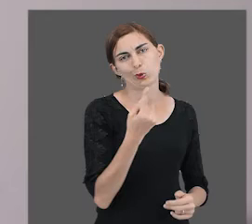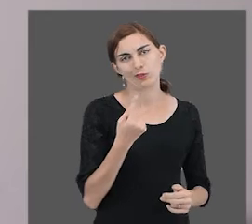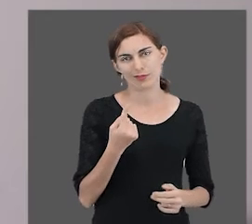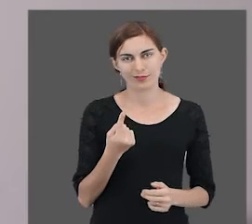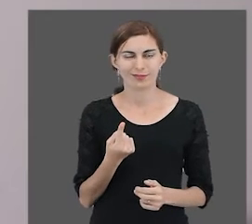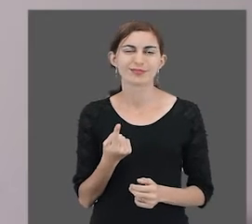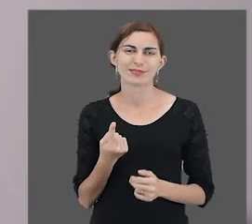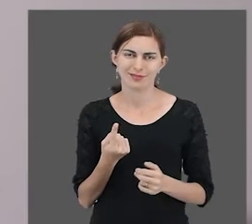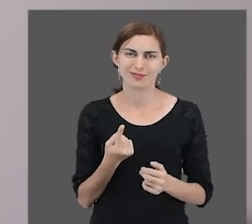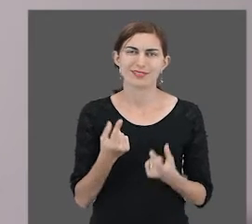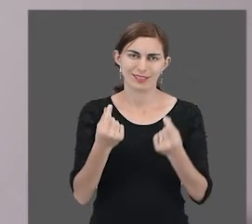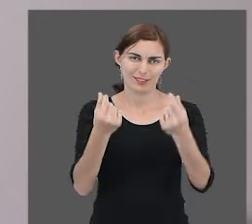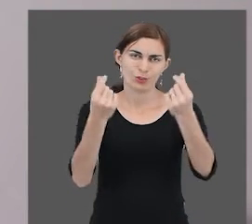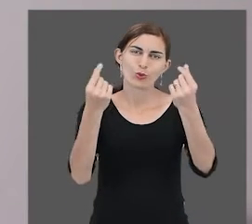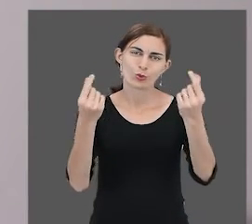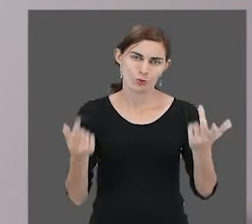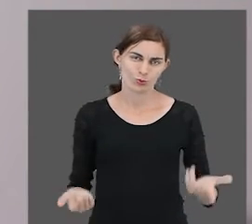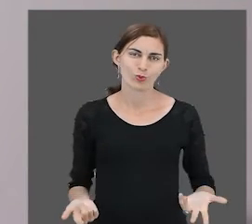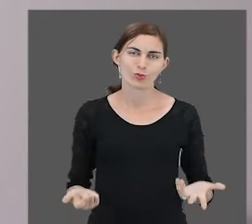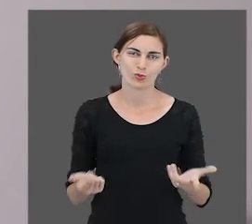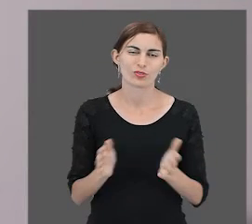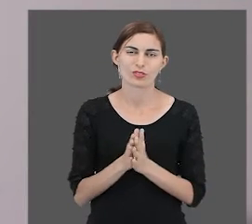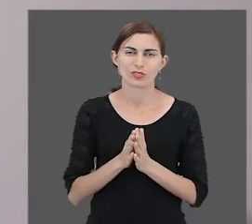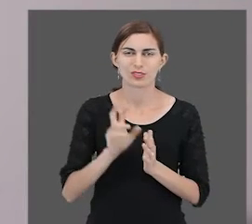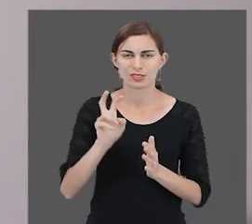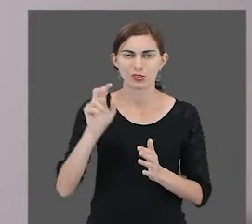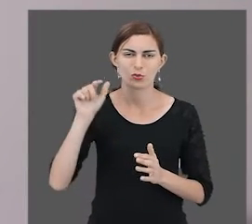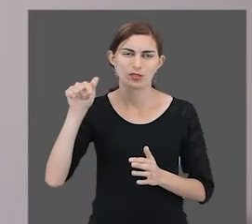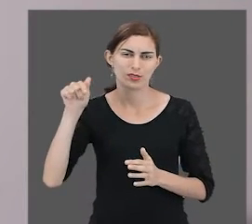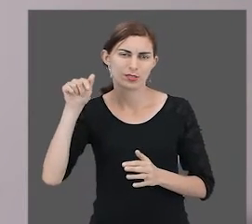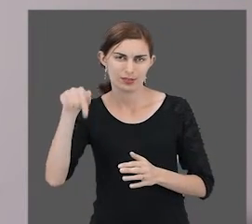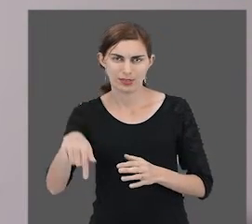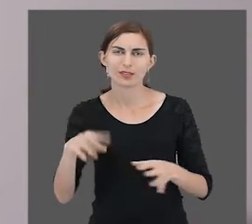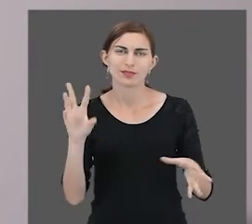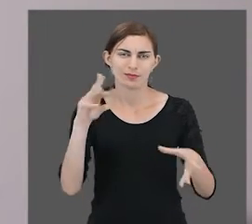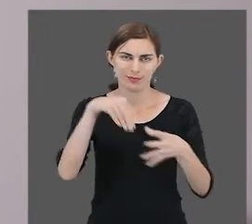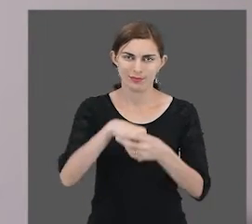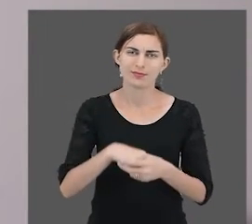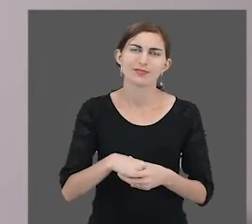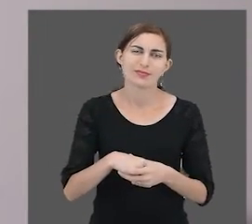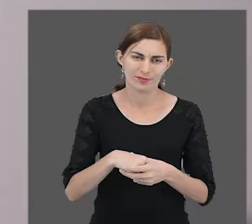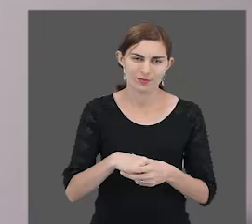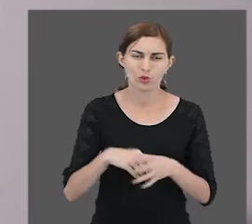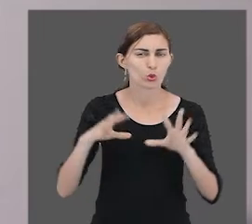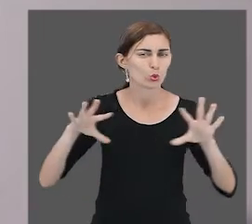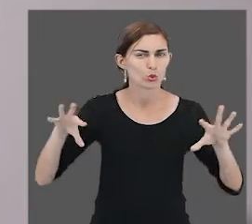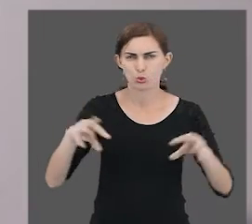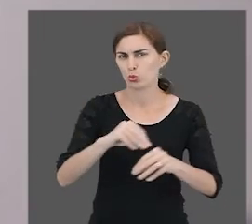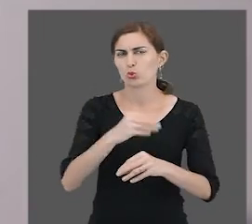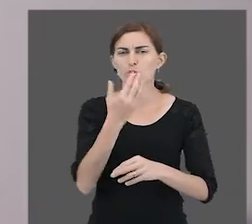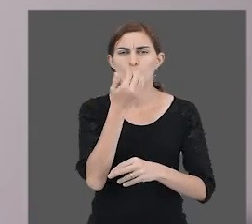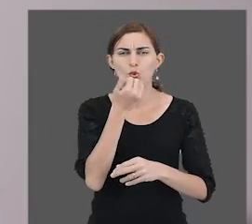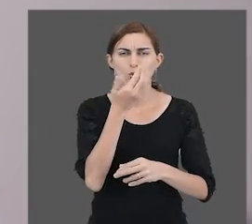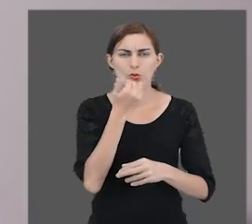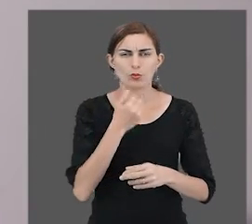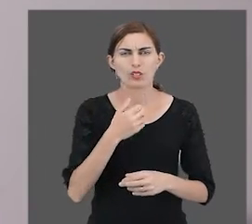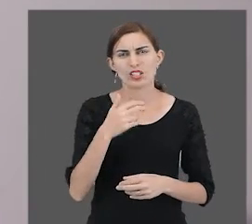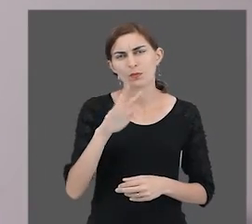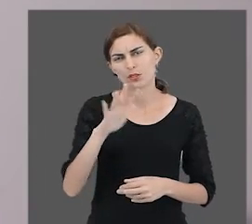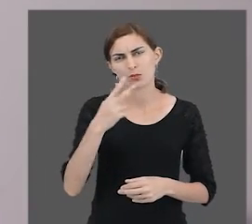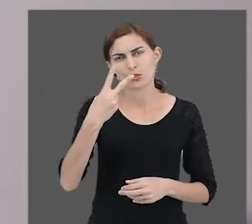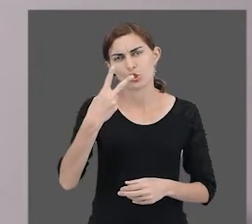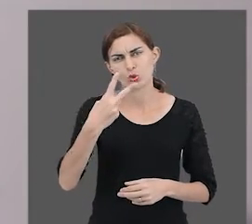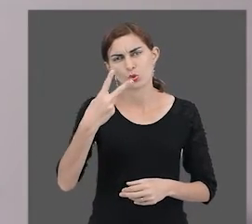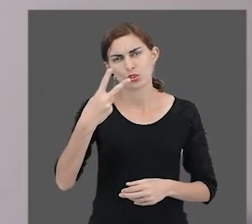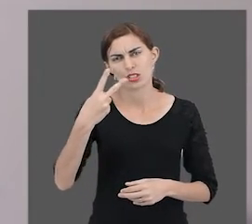os 200, o custo dos 200, os 57 está incluso. Então, a merenda toda custa 230 milhões